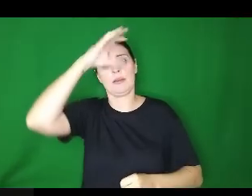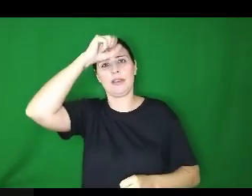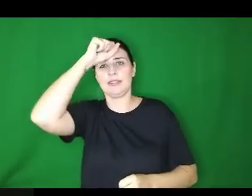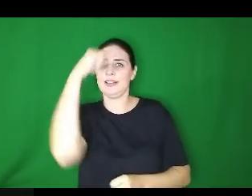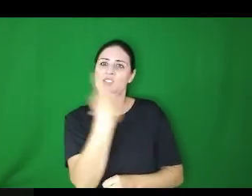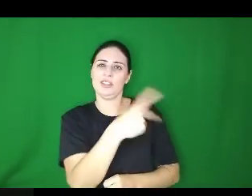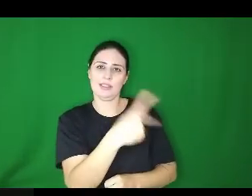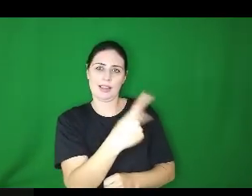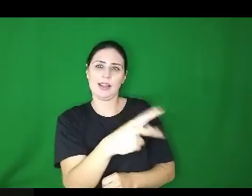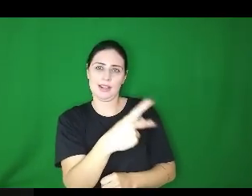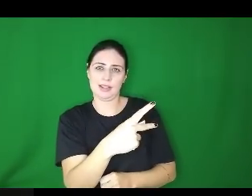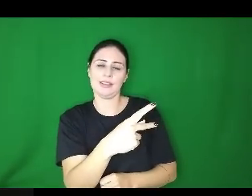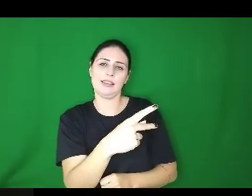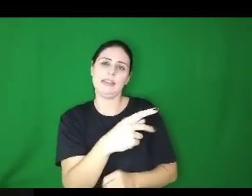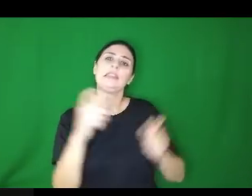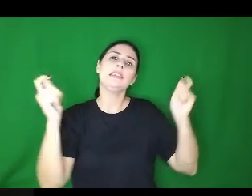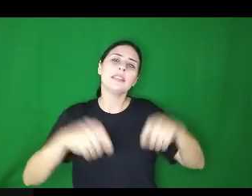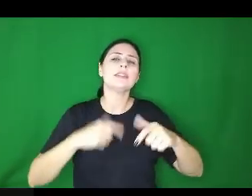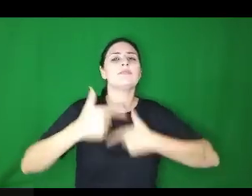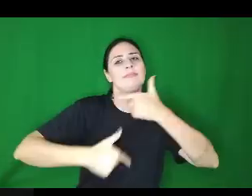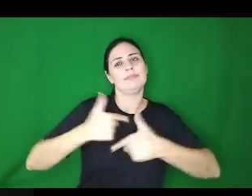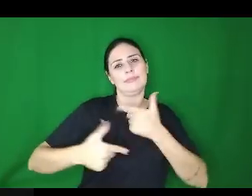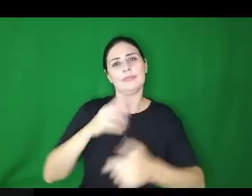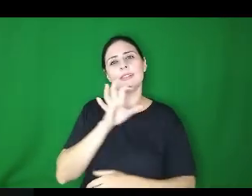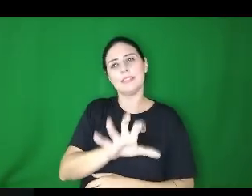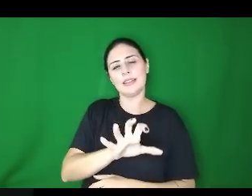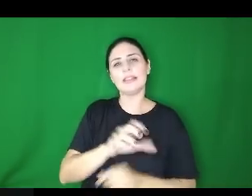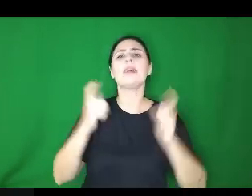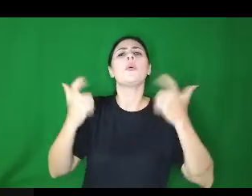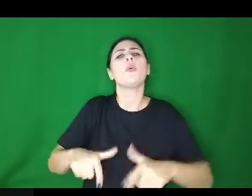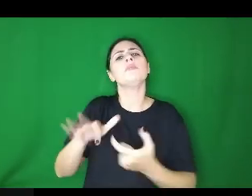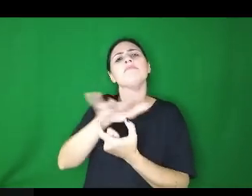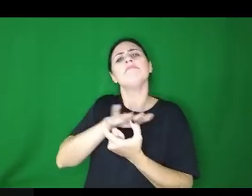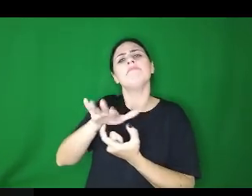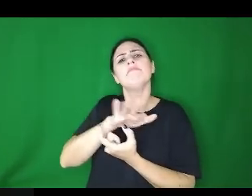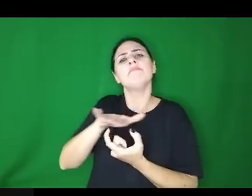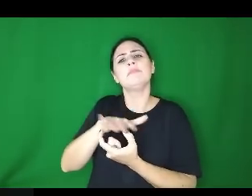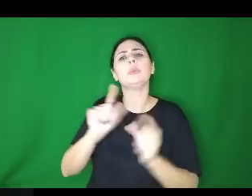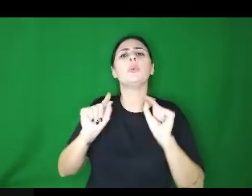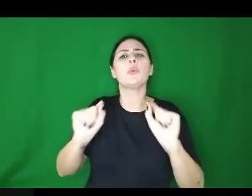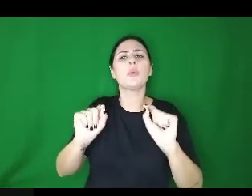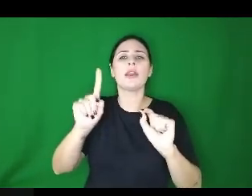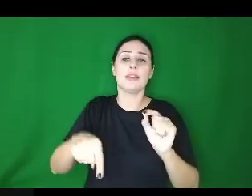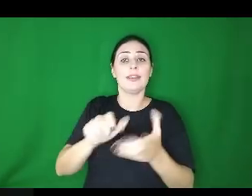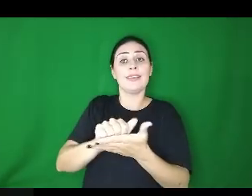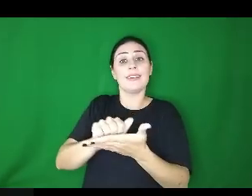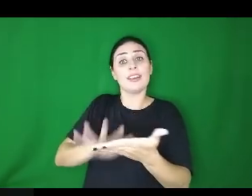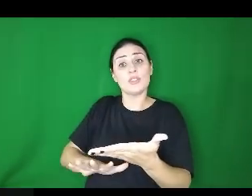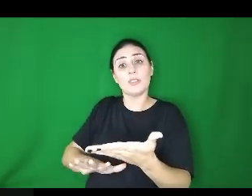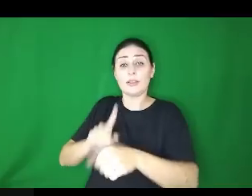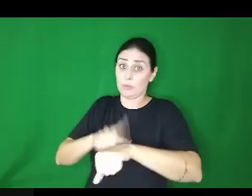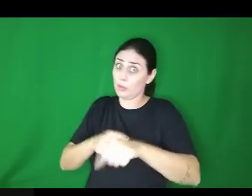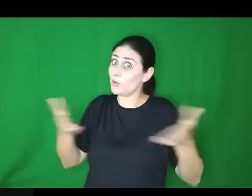trabalho sobre escrita, para responder, porque isso vai demandar um tempo que a gente sabe que criança primeiro, segundo ano, para escrever uma frase, uma